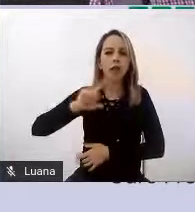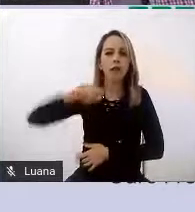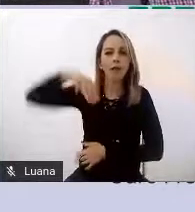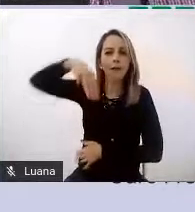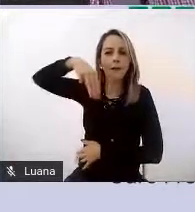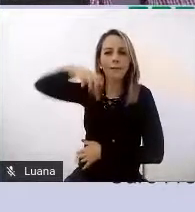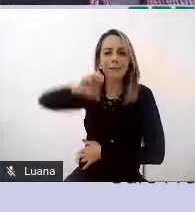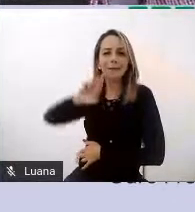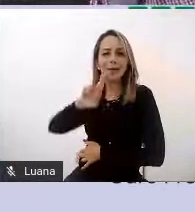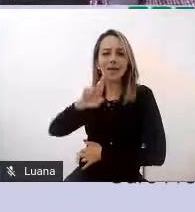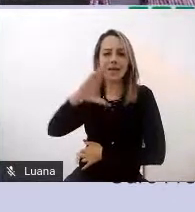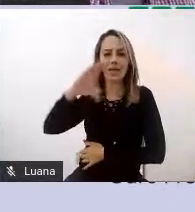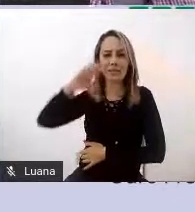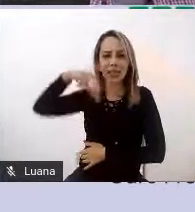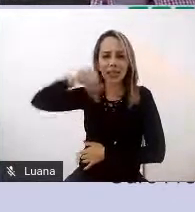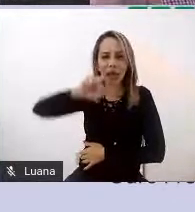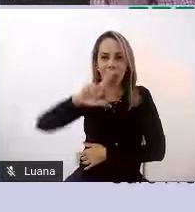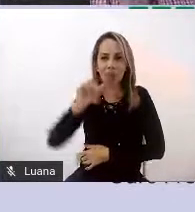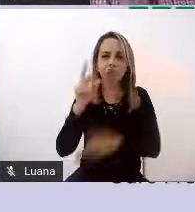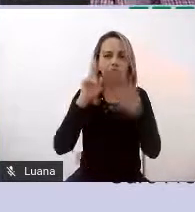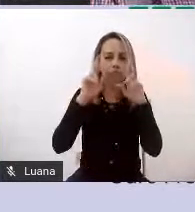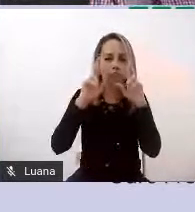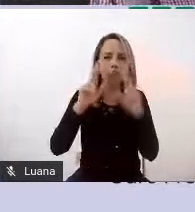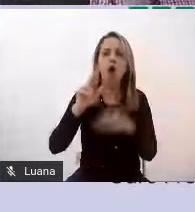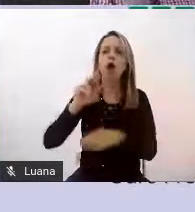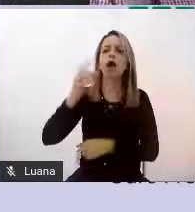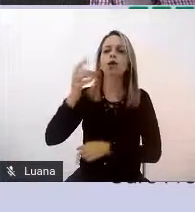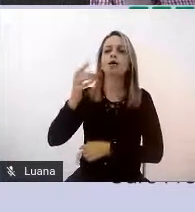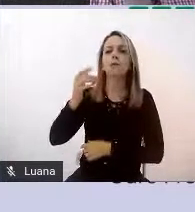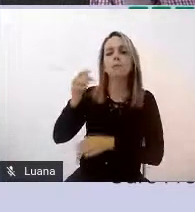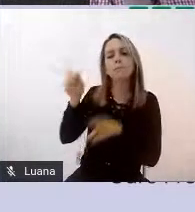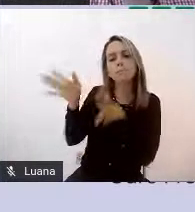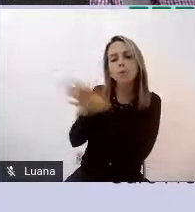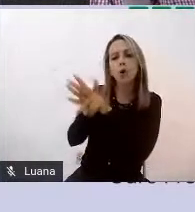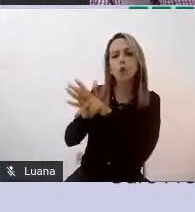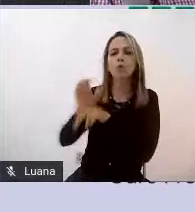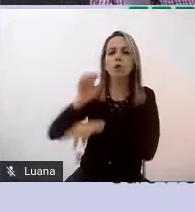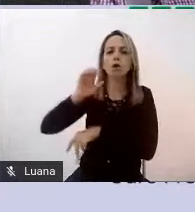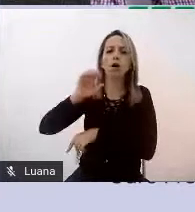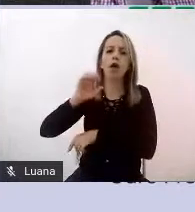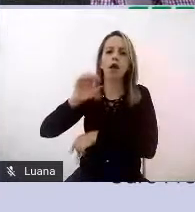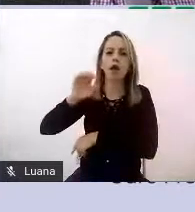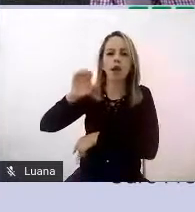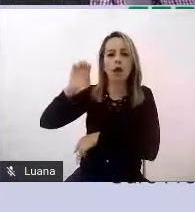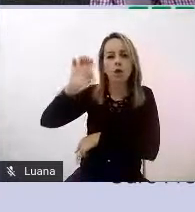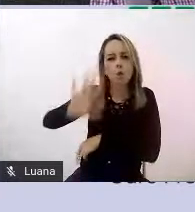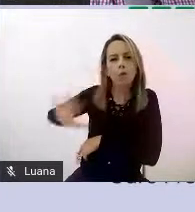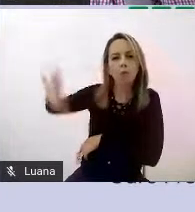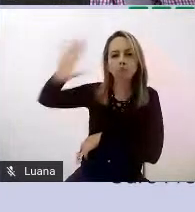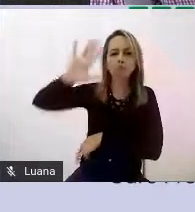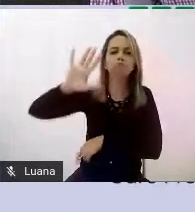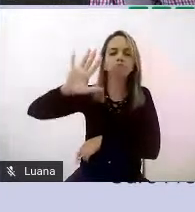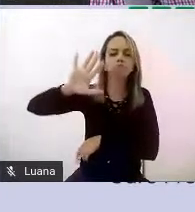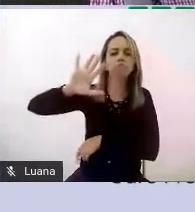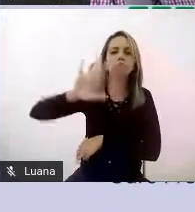europeus, além de cristãos novos e judeus do norte e mestiços. Pode passar, Lula.